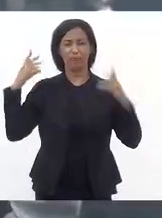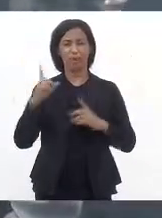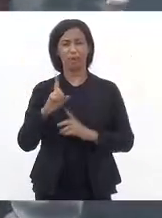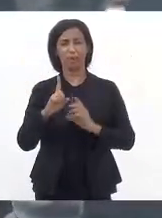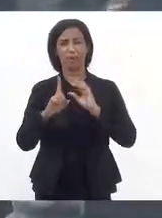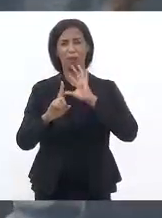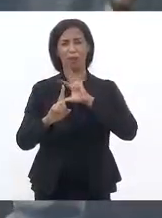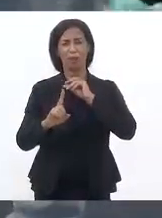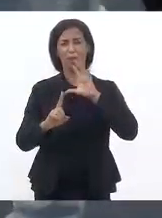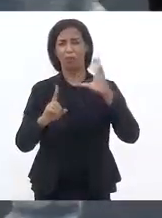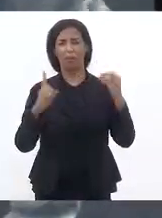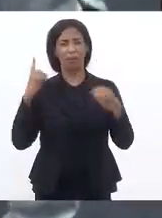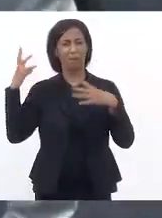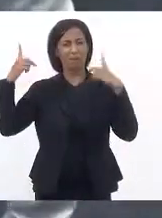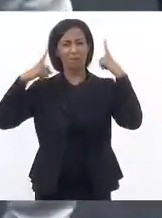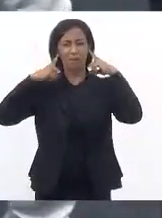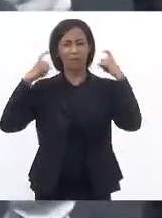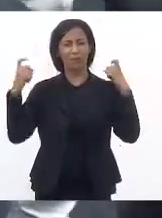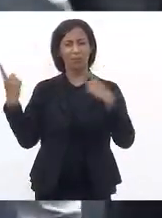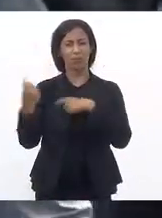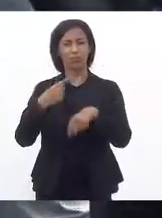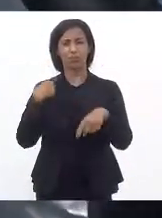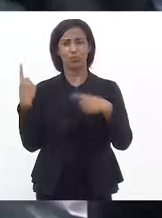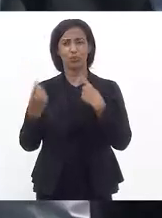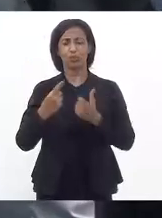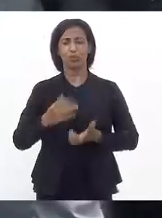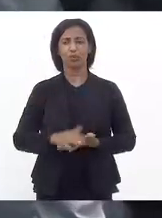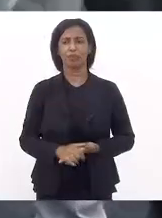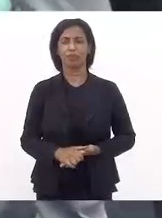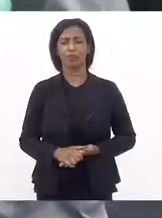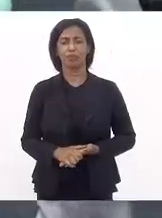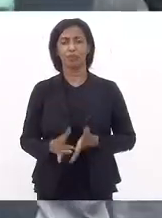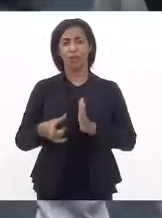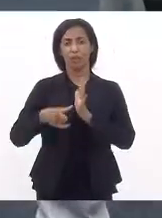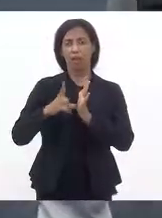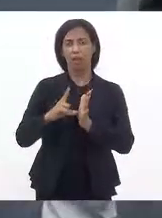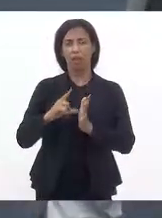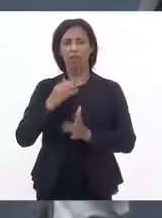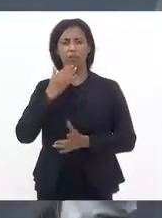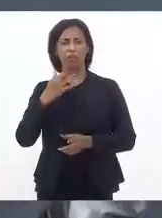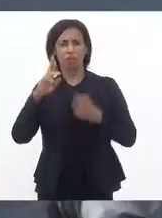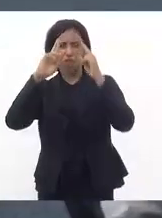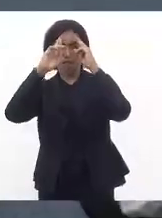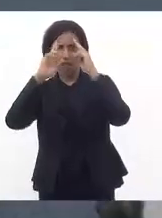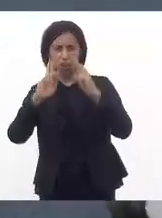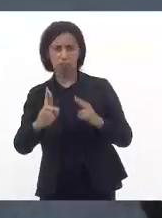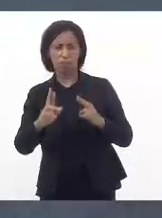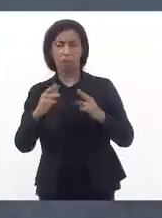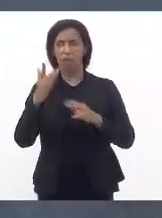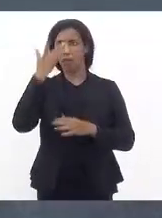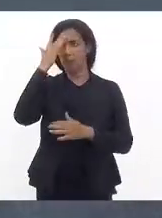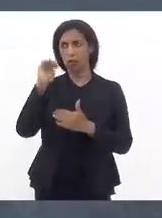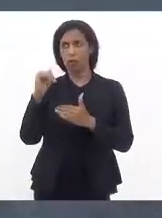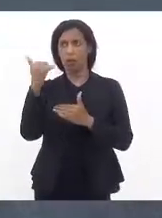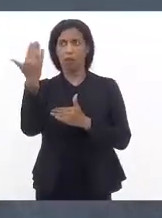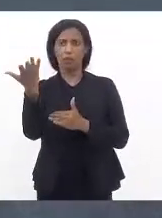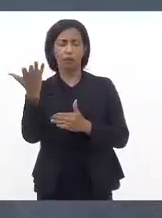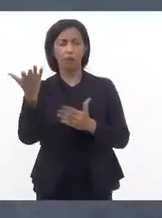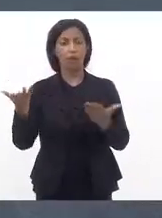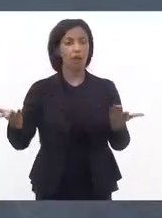e tão querendo tumultuar a sessão né antes de pedir a respeito às pessoas que estão lá fora